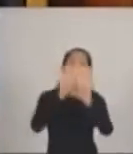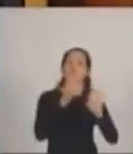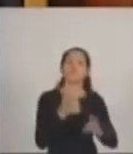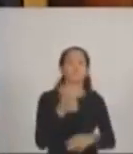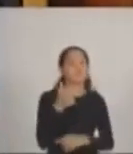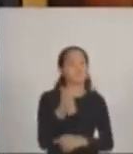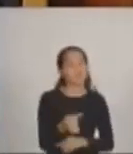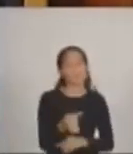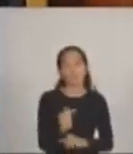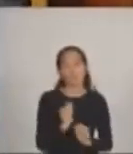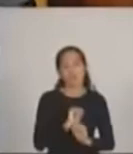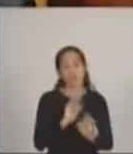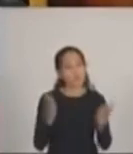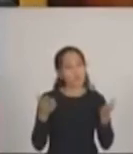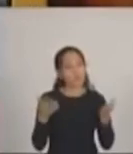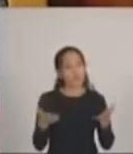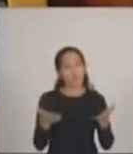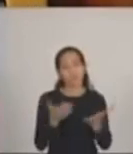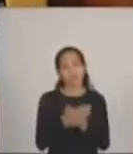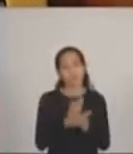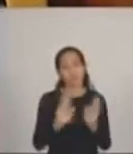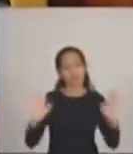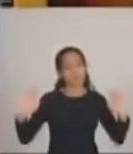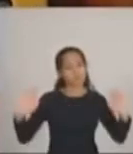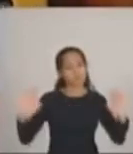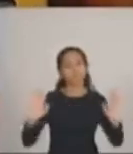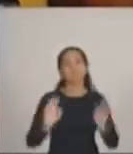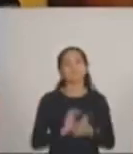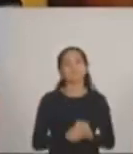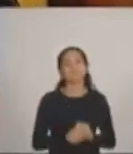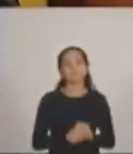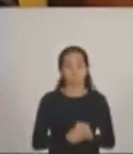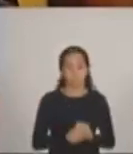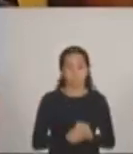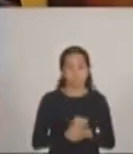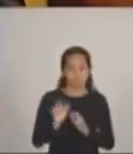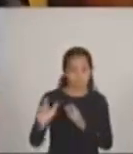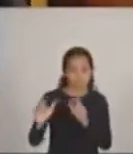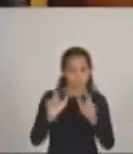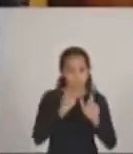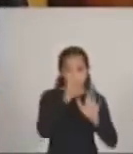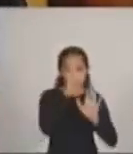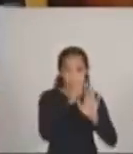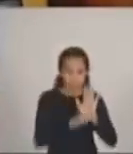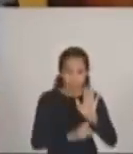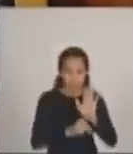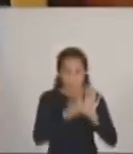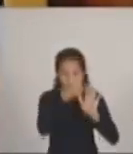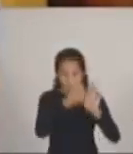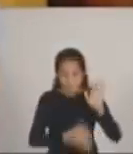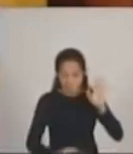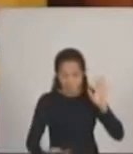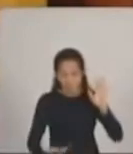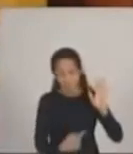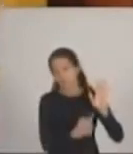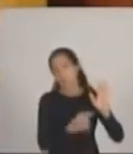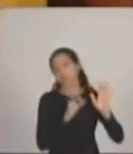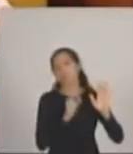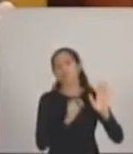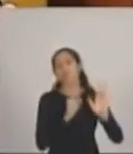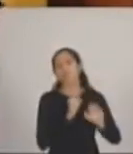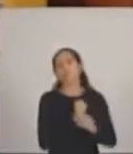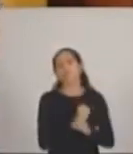comarcas. Ou caso contrário, que em algum lugar no projeto de resolução aponte por quanto